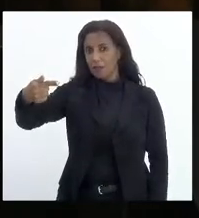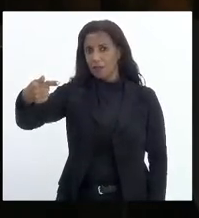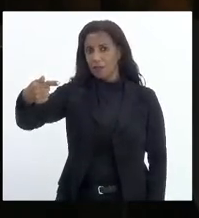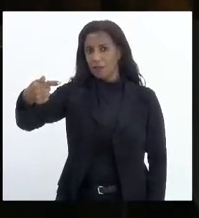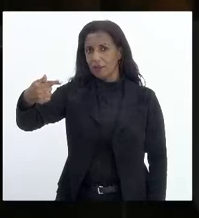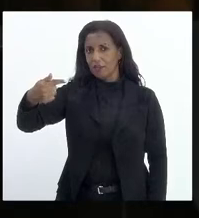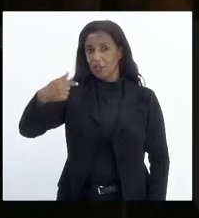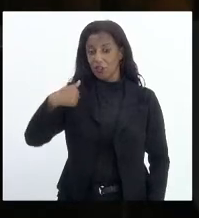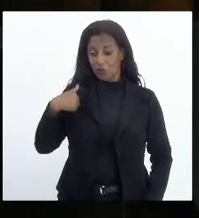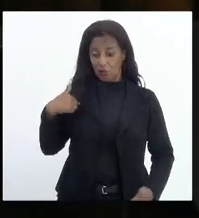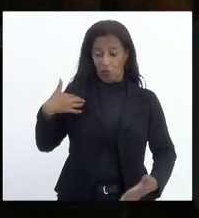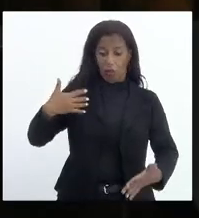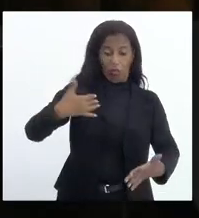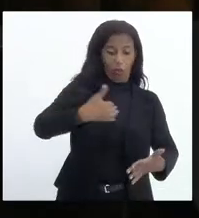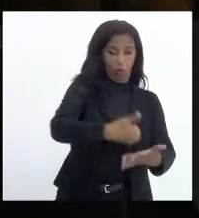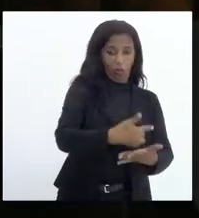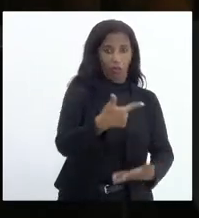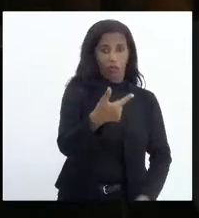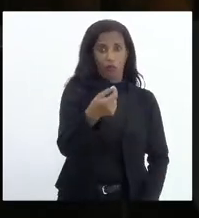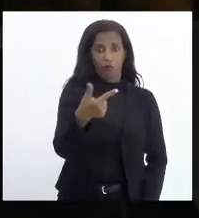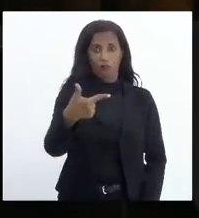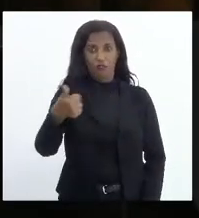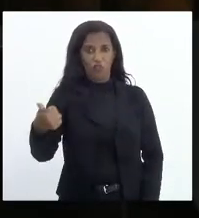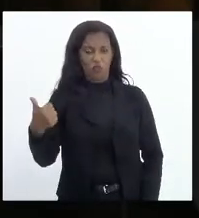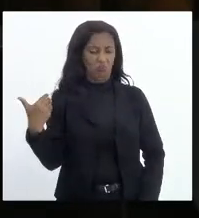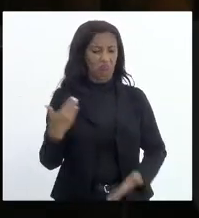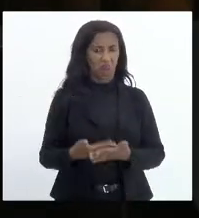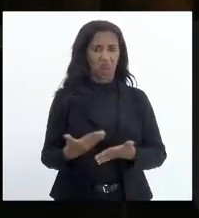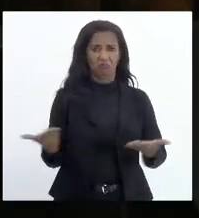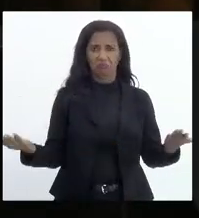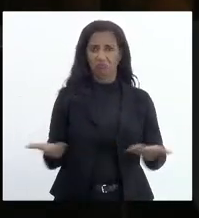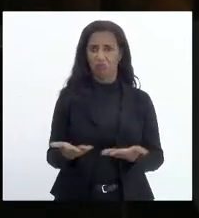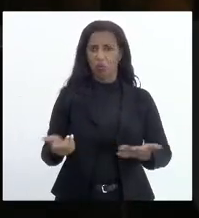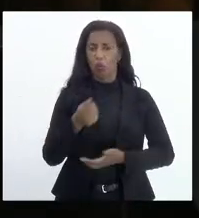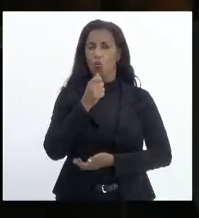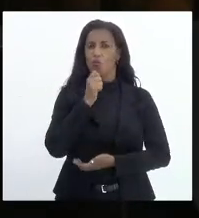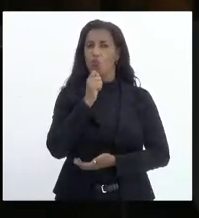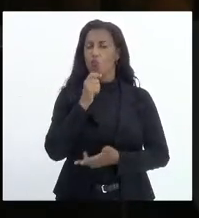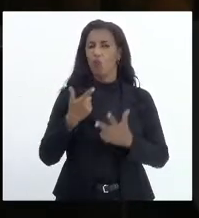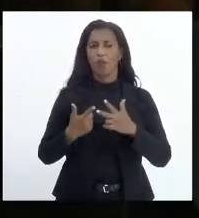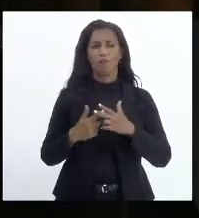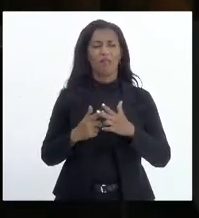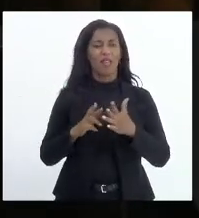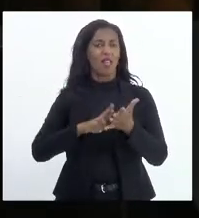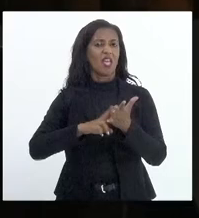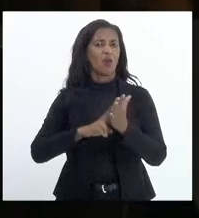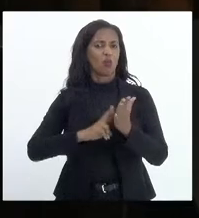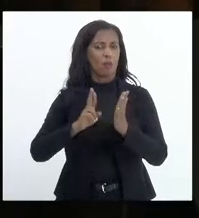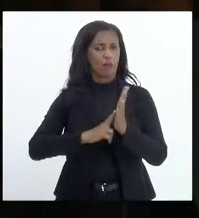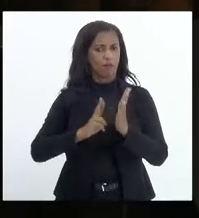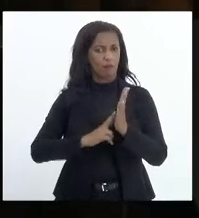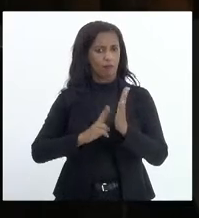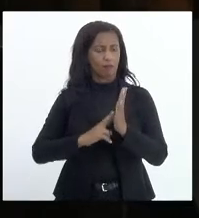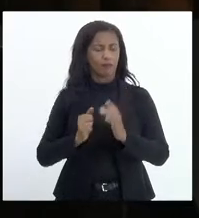nós estamos em 21 e até hoje não foi regulamentada três